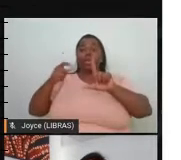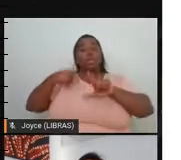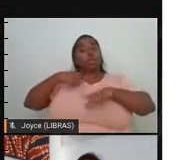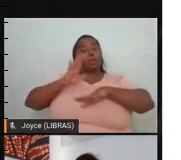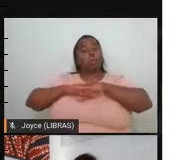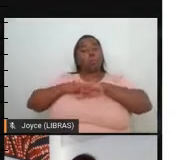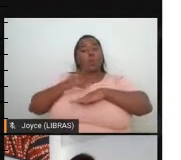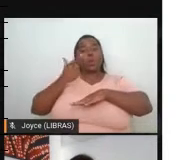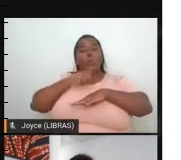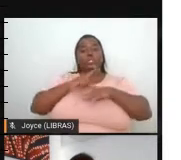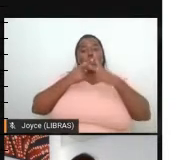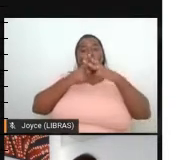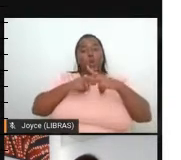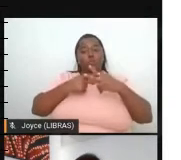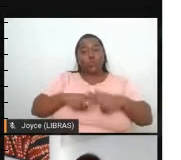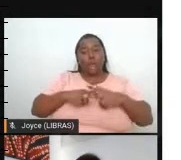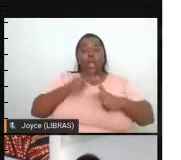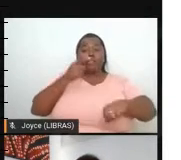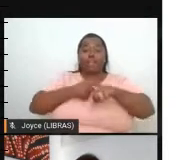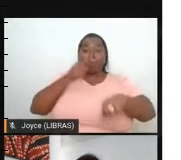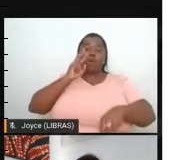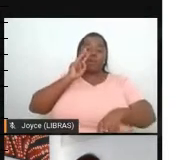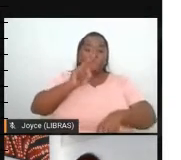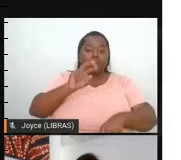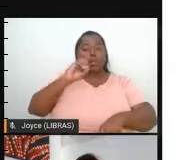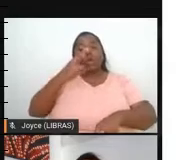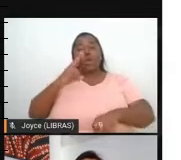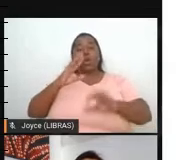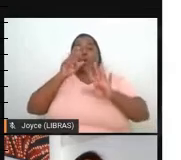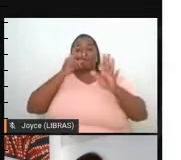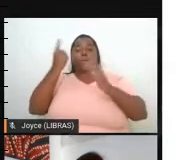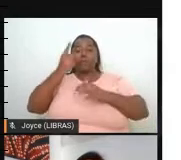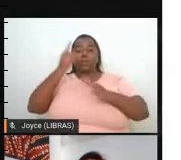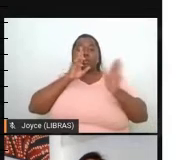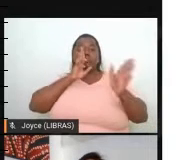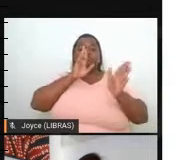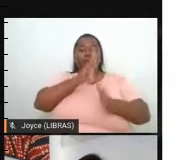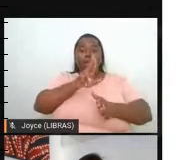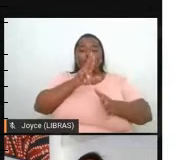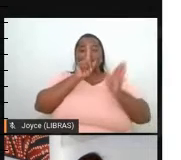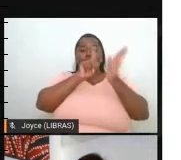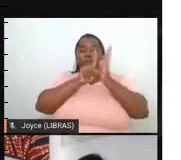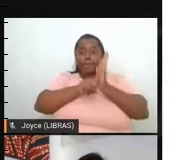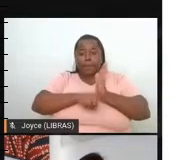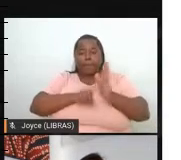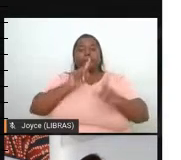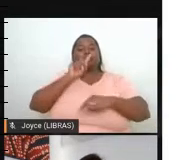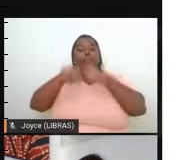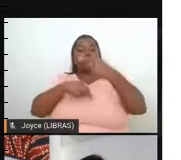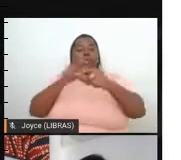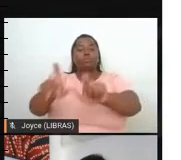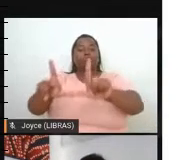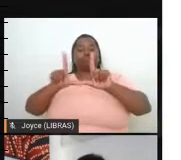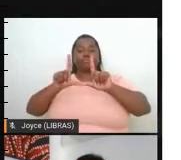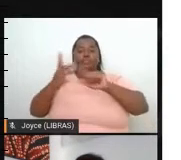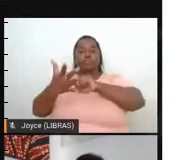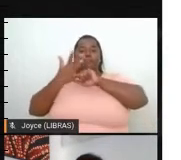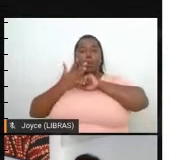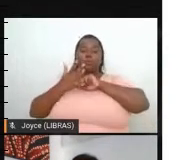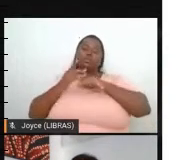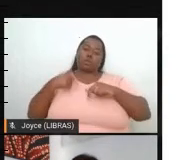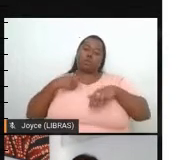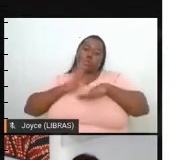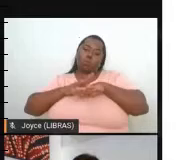na hora ou depois que encerrar esse questionário. Vai depender do quê? Do meu objetivo desse questionário, dessa avaliação,